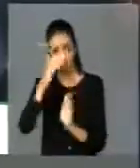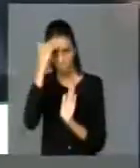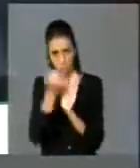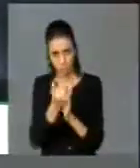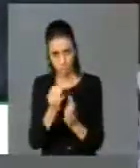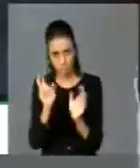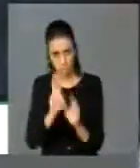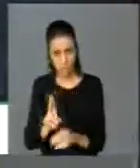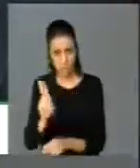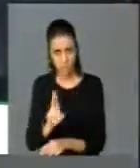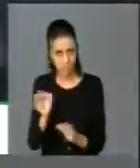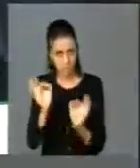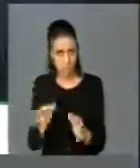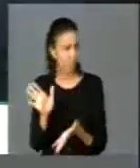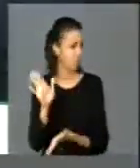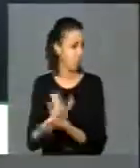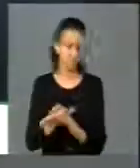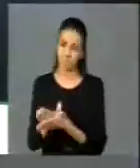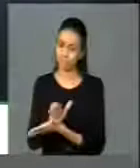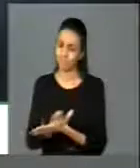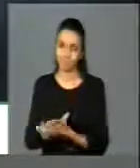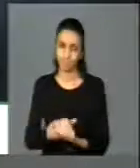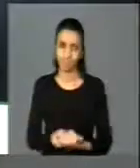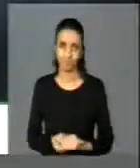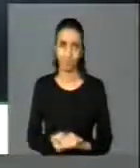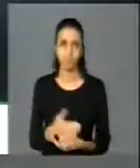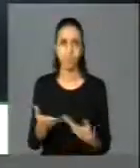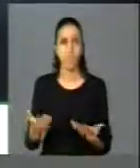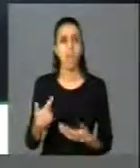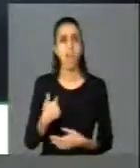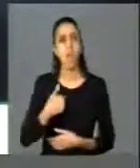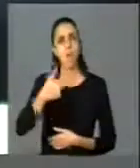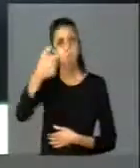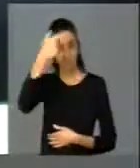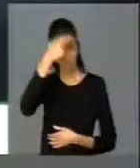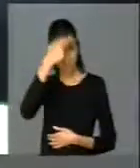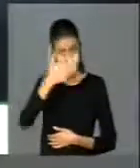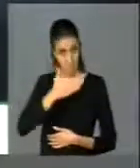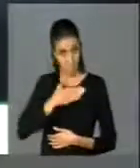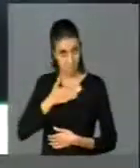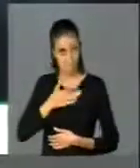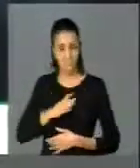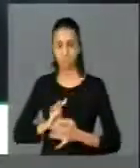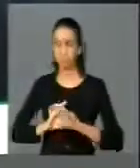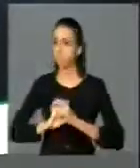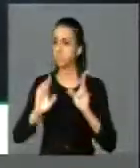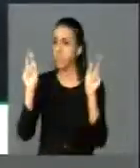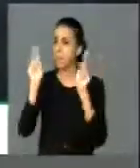públicos. Portanto, fiquei com minha consciência tranquila por ter votado